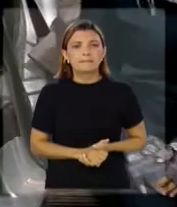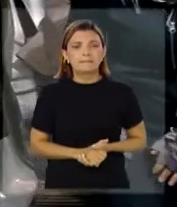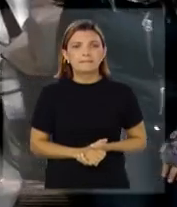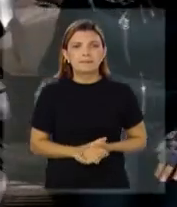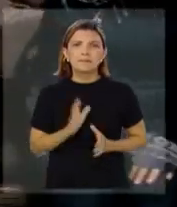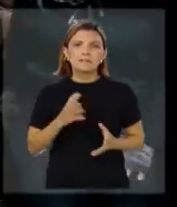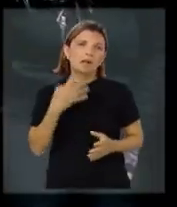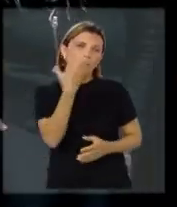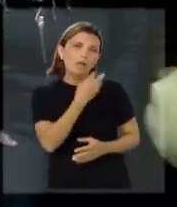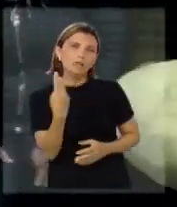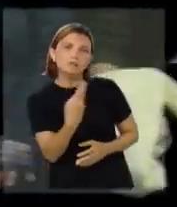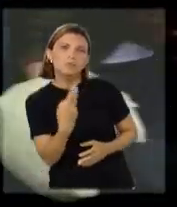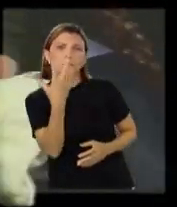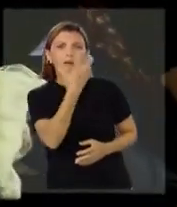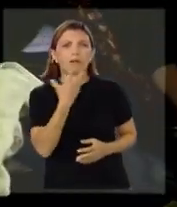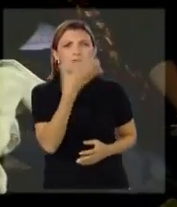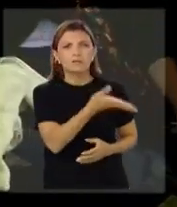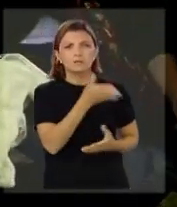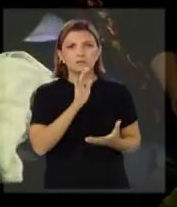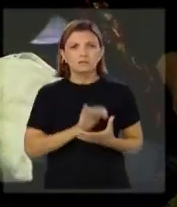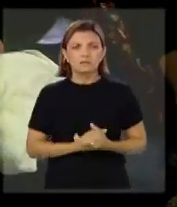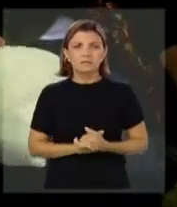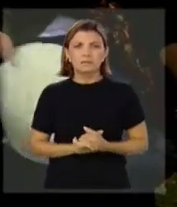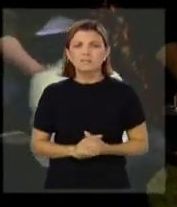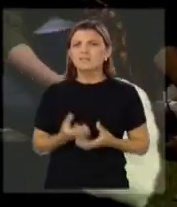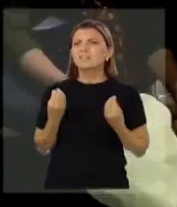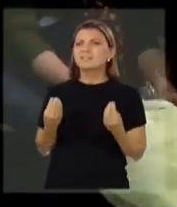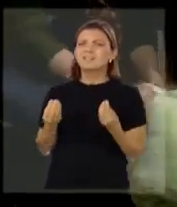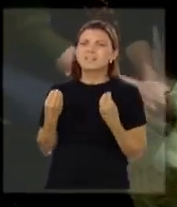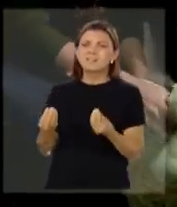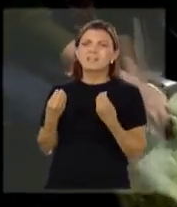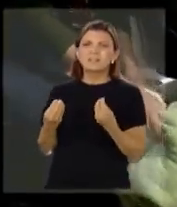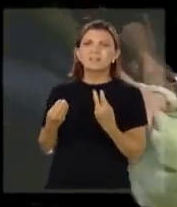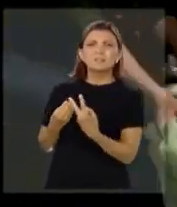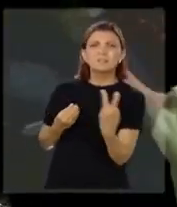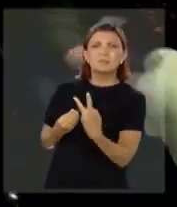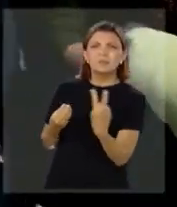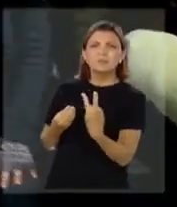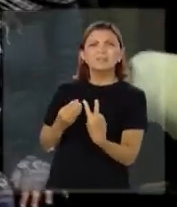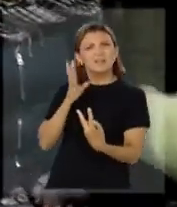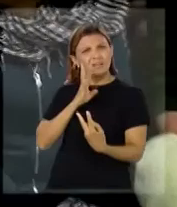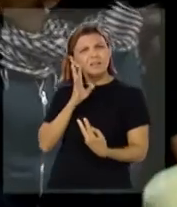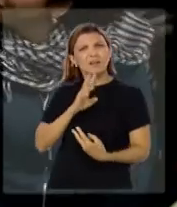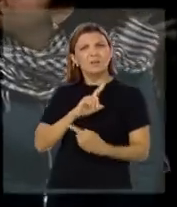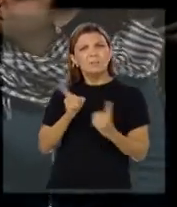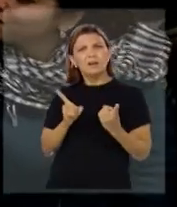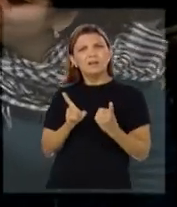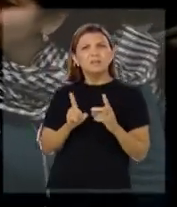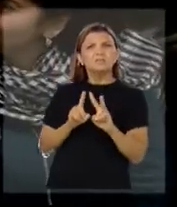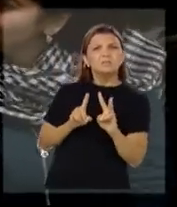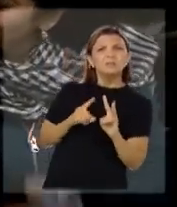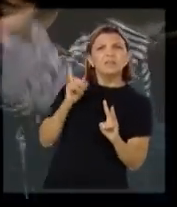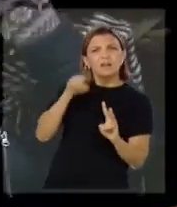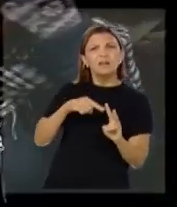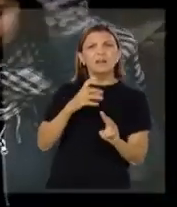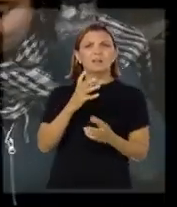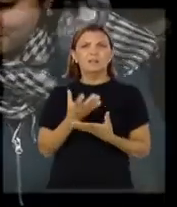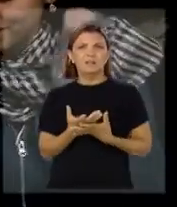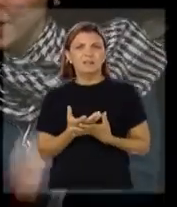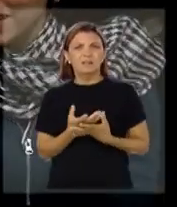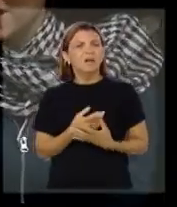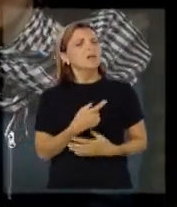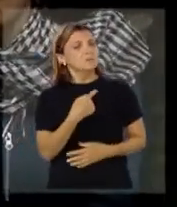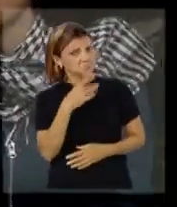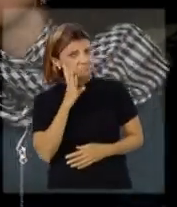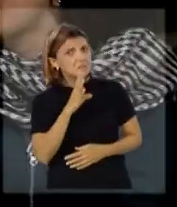com isso. Ai, os meninos estavam babando por você, tava chato. É. Imagina, JP e Thiago são legais, Bria. Não estão